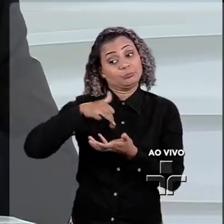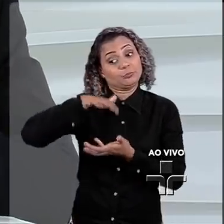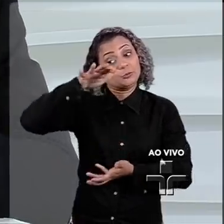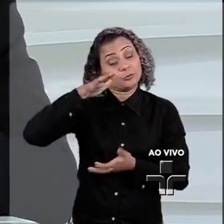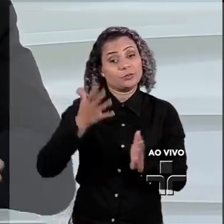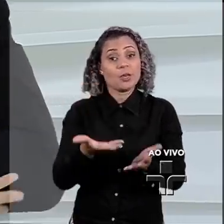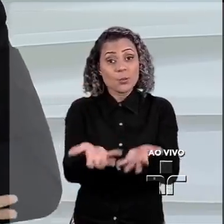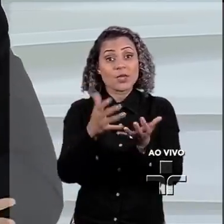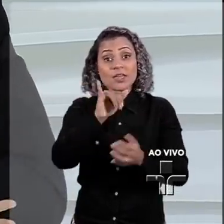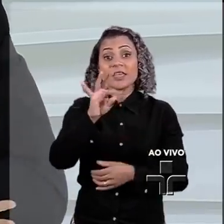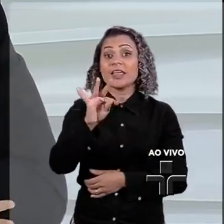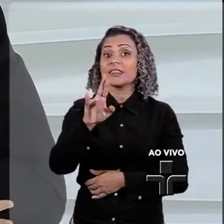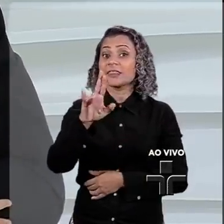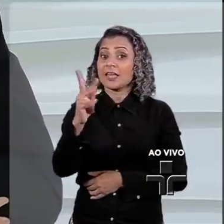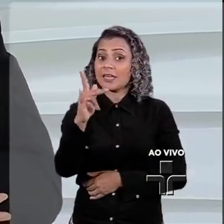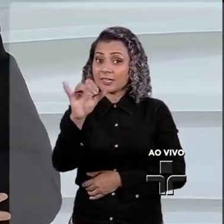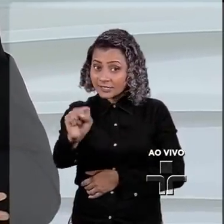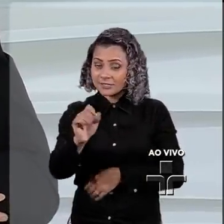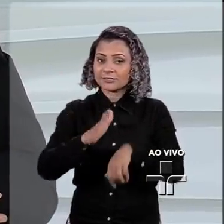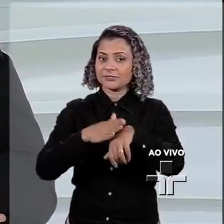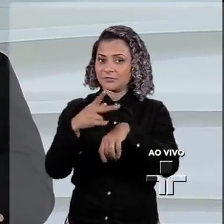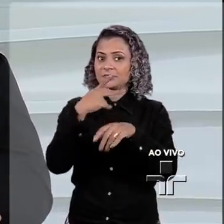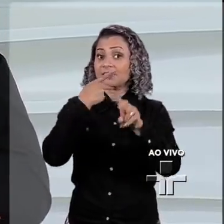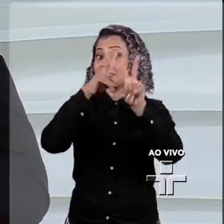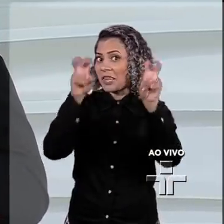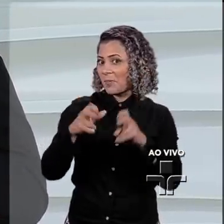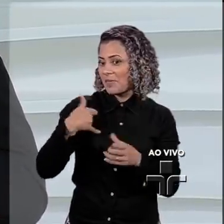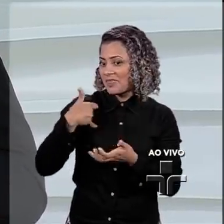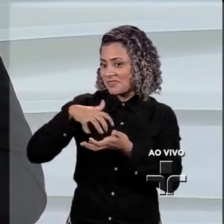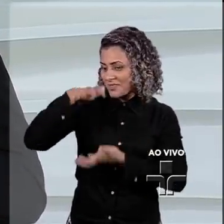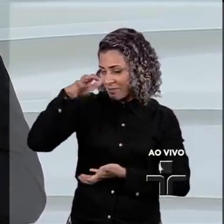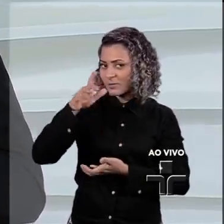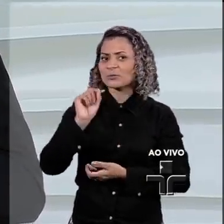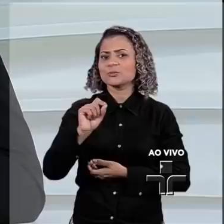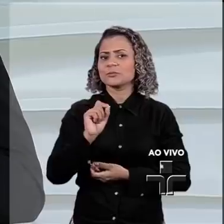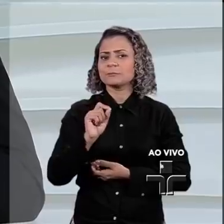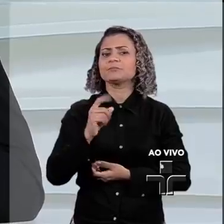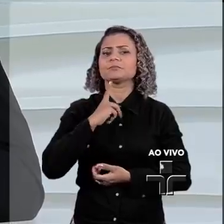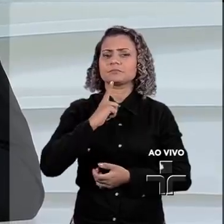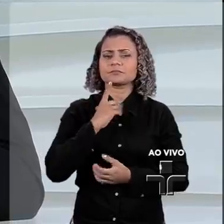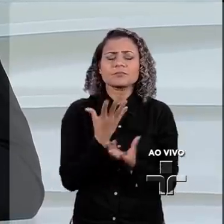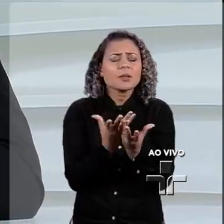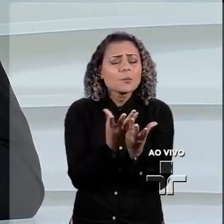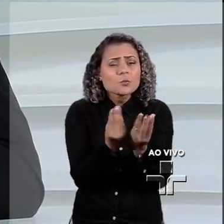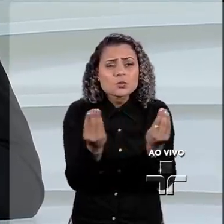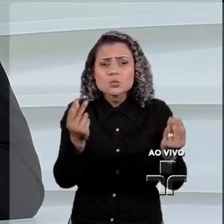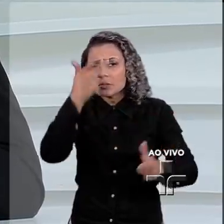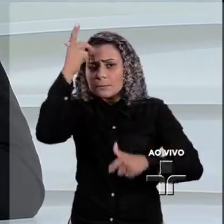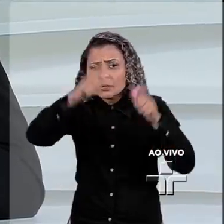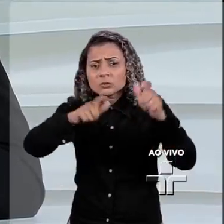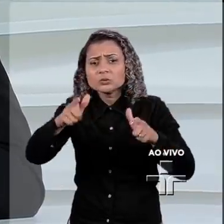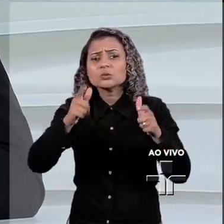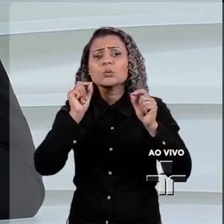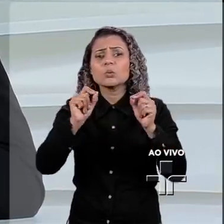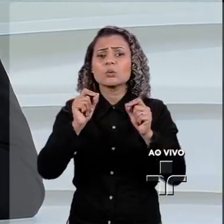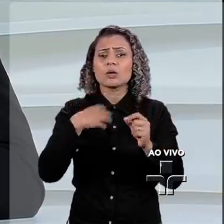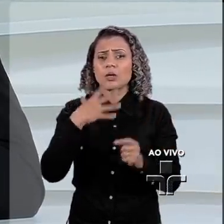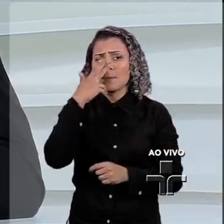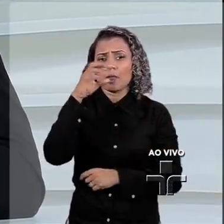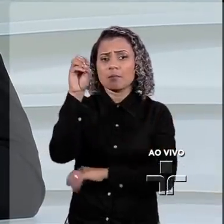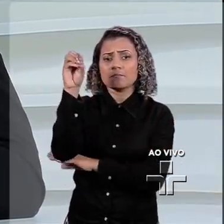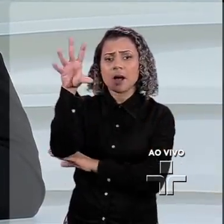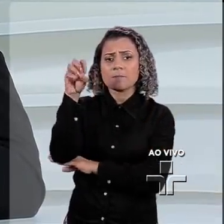tema que a Thaís e a Débora levantaram. Os leitores da Vejinha, muitos reclamam de velocidade de